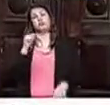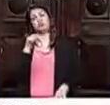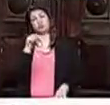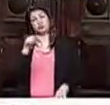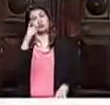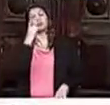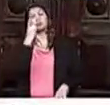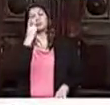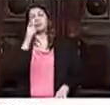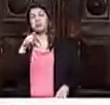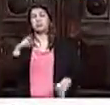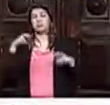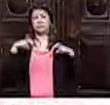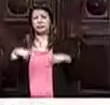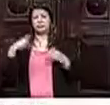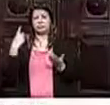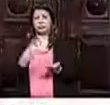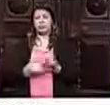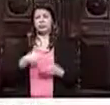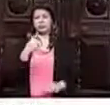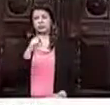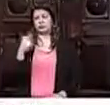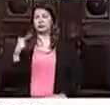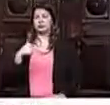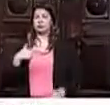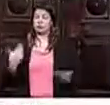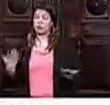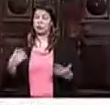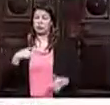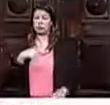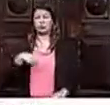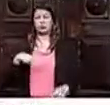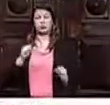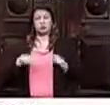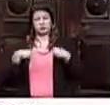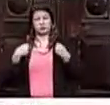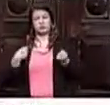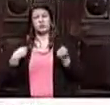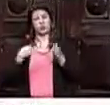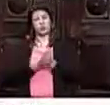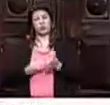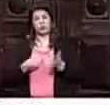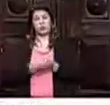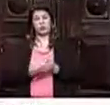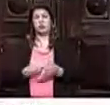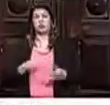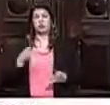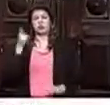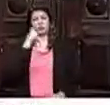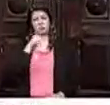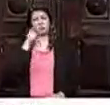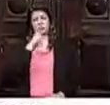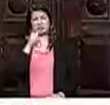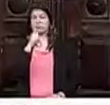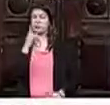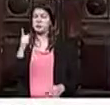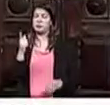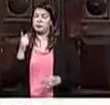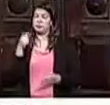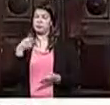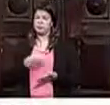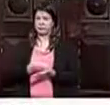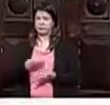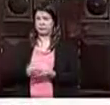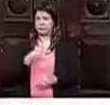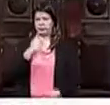propondo que nós dois nos tomemos nessa luta para buscar uma interlocução efetiva, cobrar com a Prefeitura do Rio